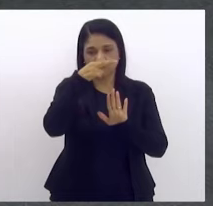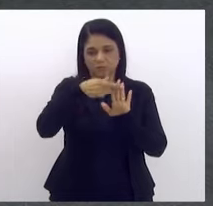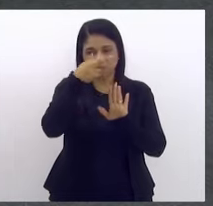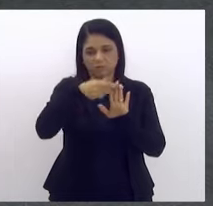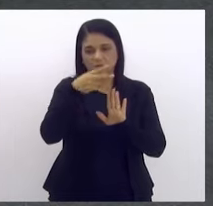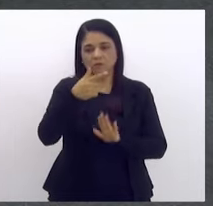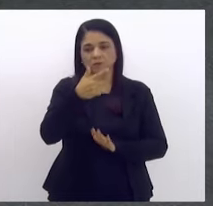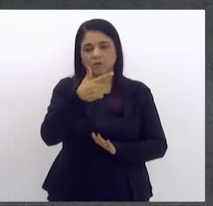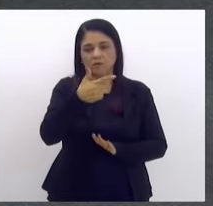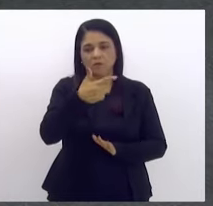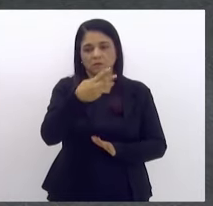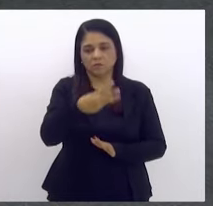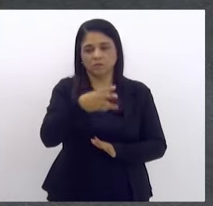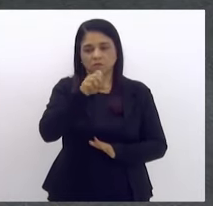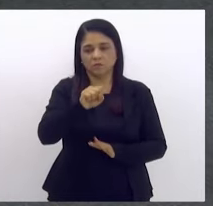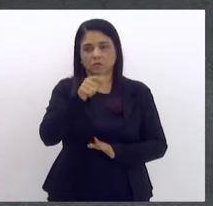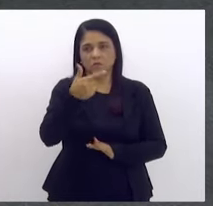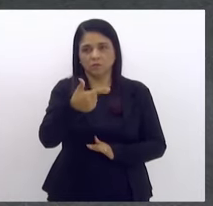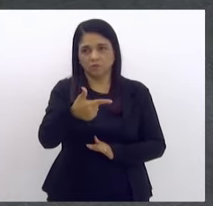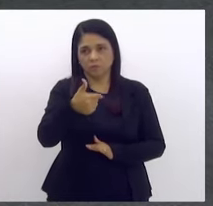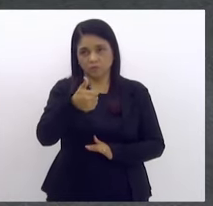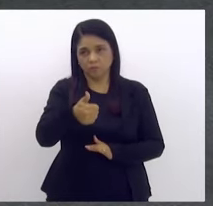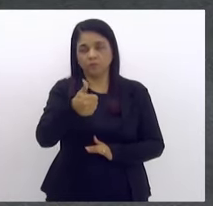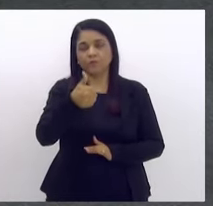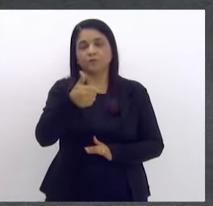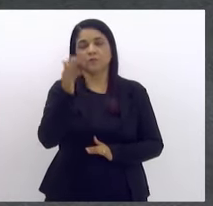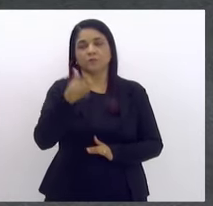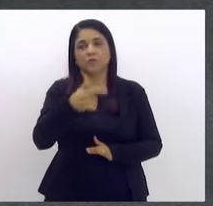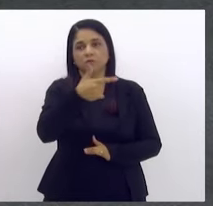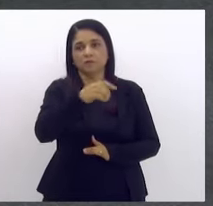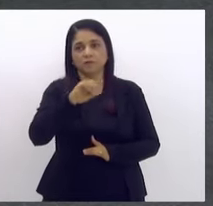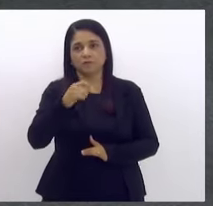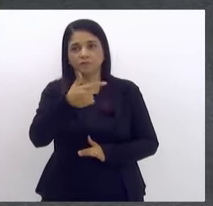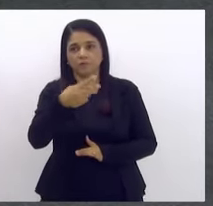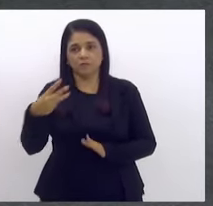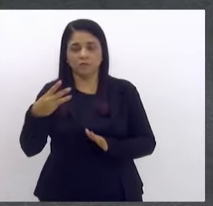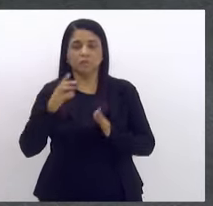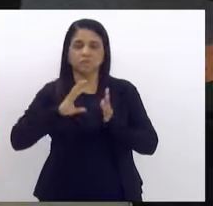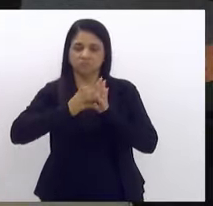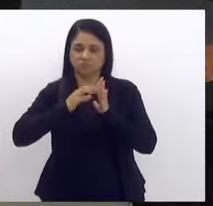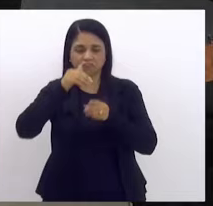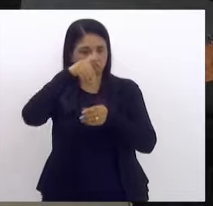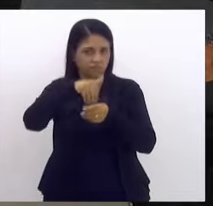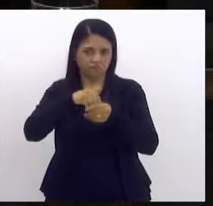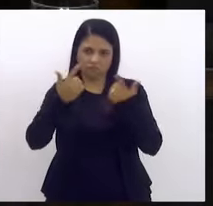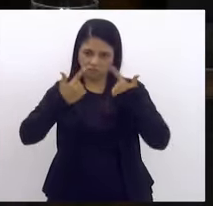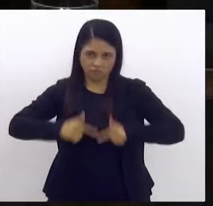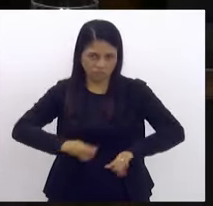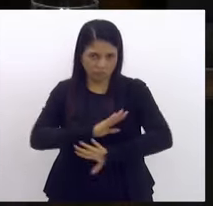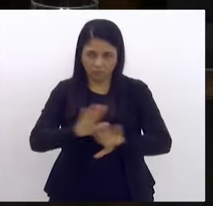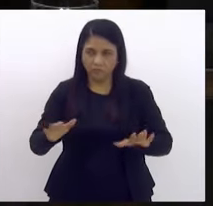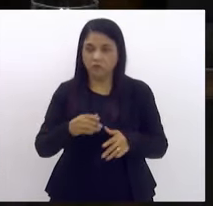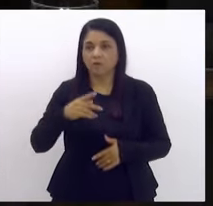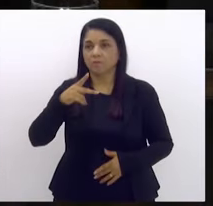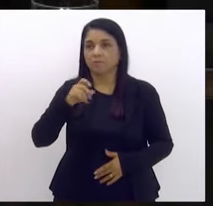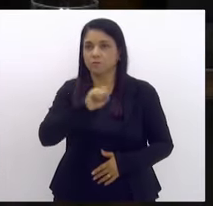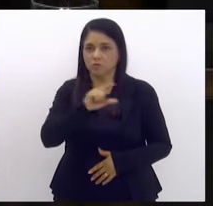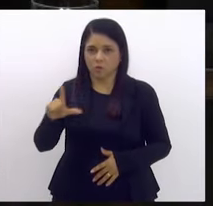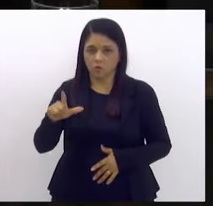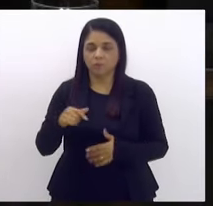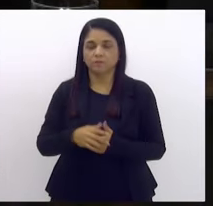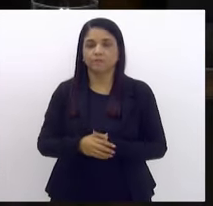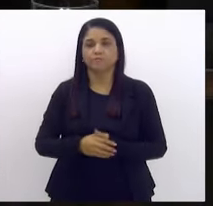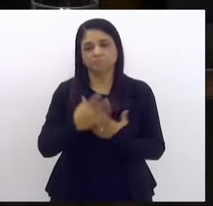de 2023, abstenção nesses dois projetos da bancada do PSOL. Muito obrigada, presidenta. Consignado e deferido